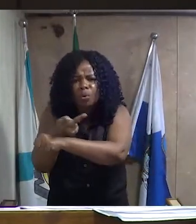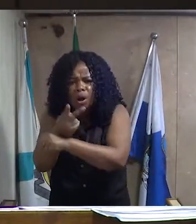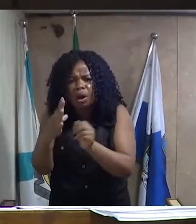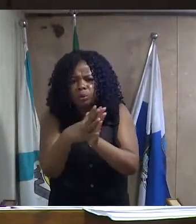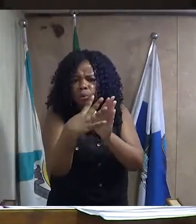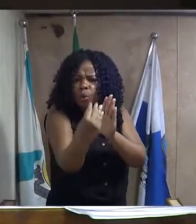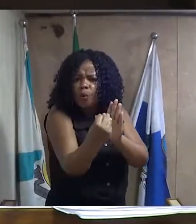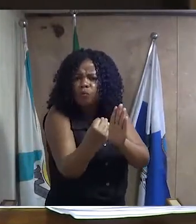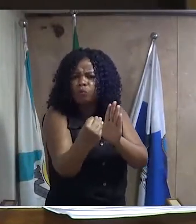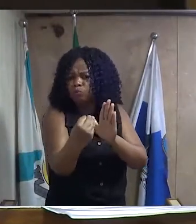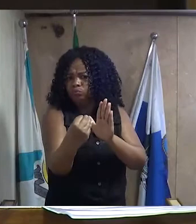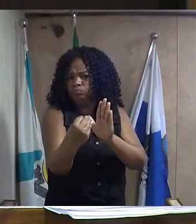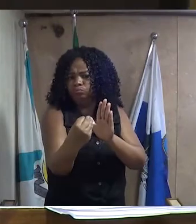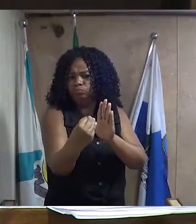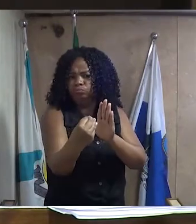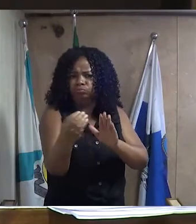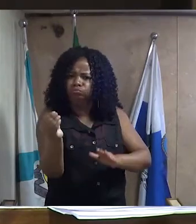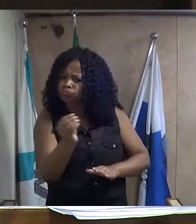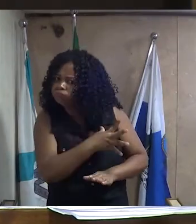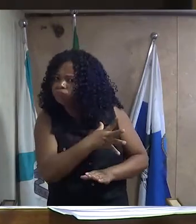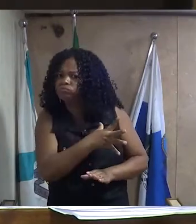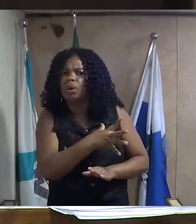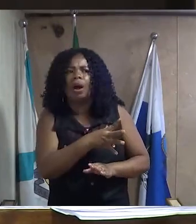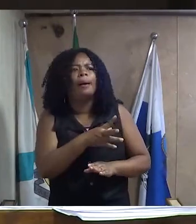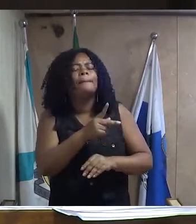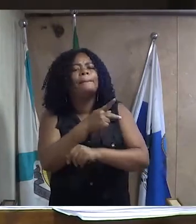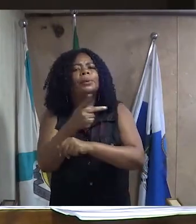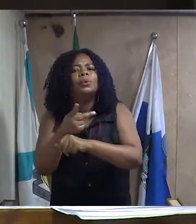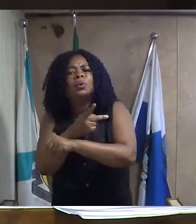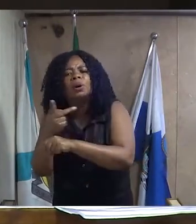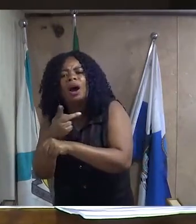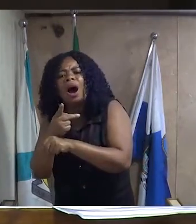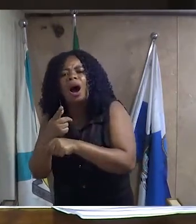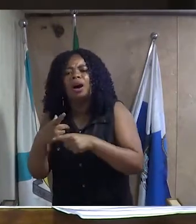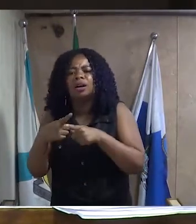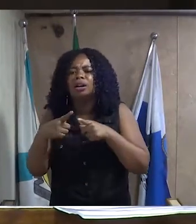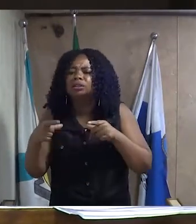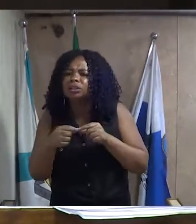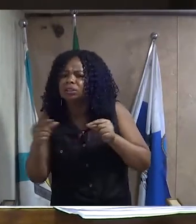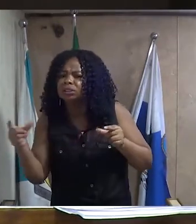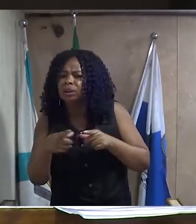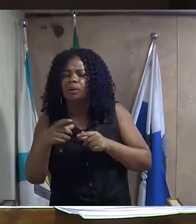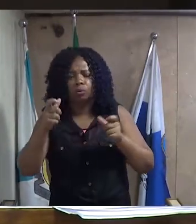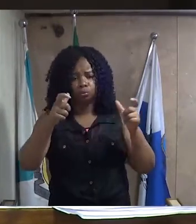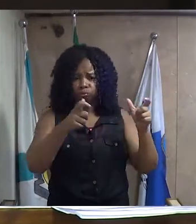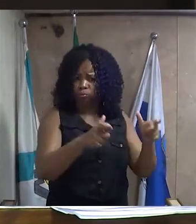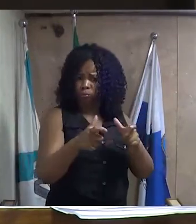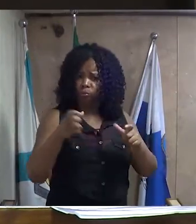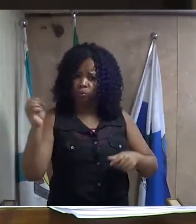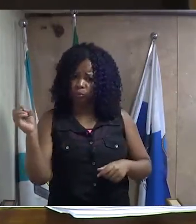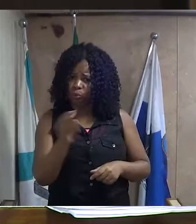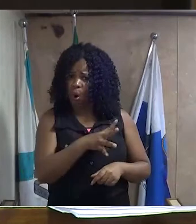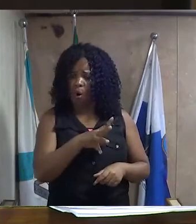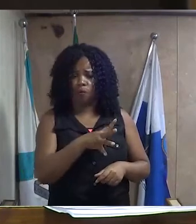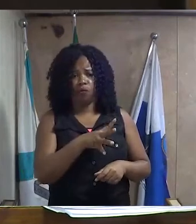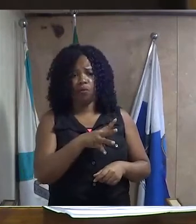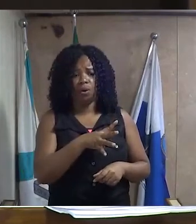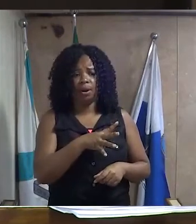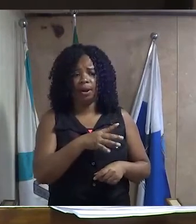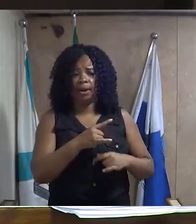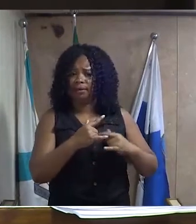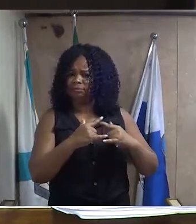Ir na China buscar lá o meio elétrico. Os ônibus